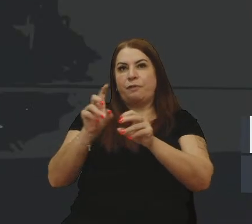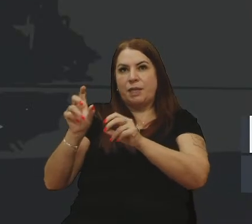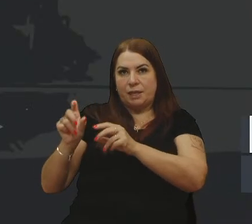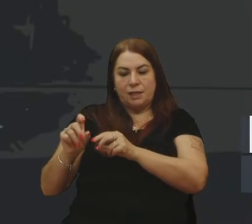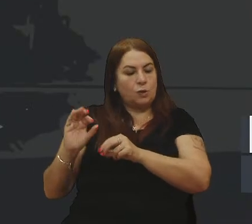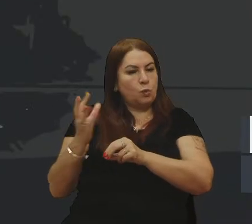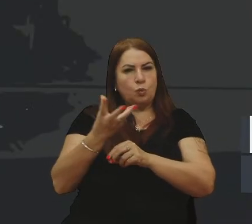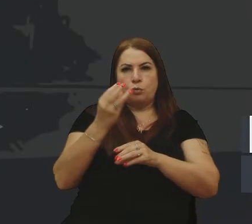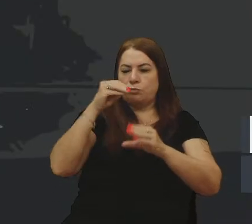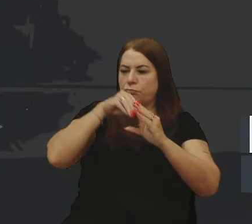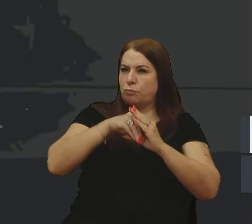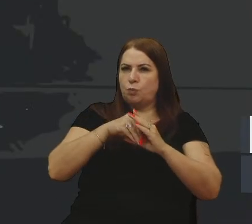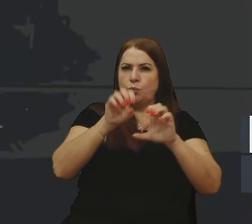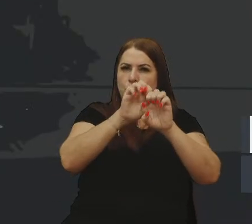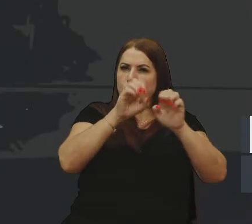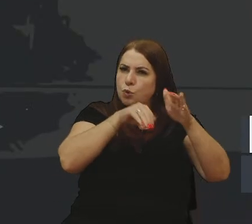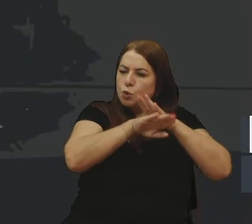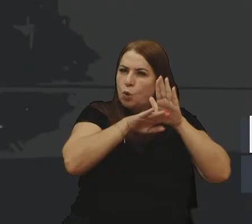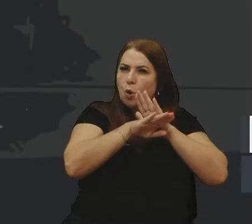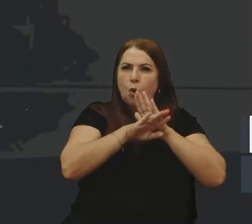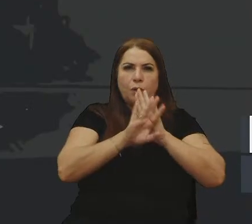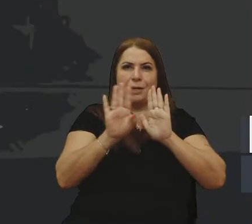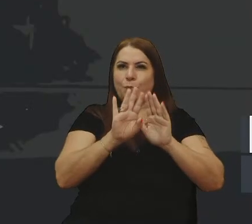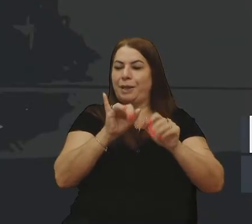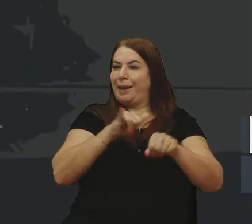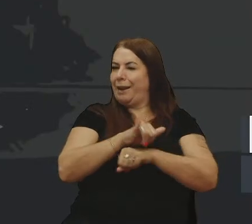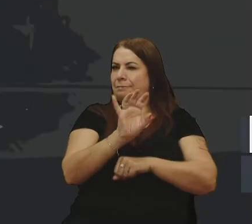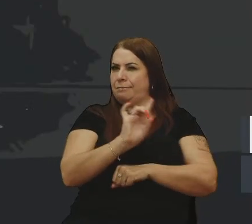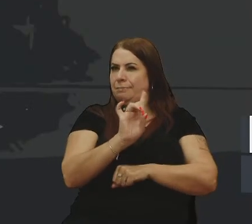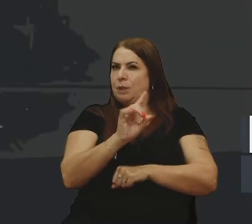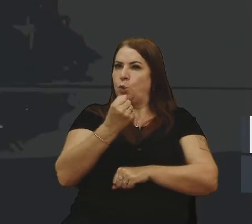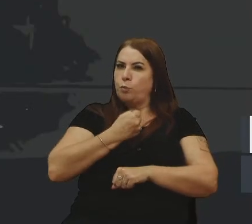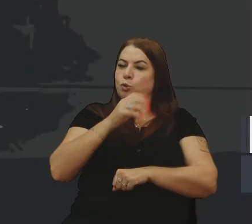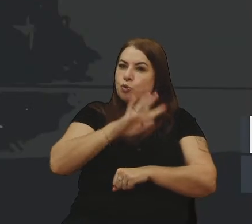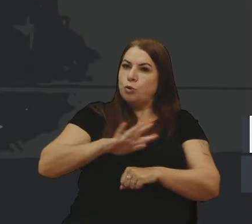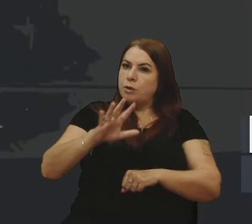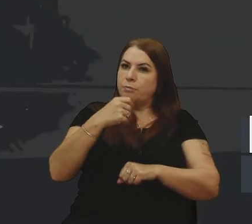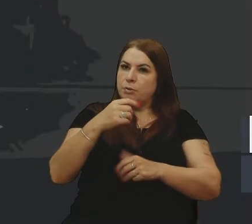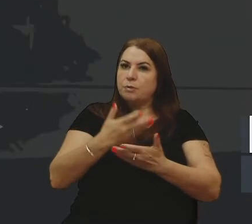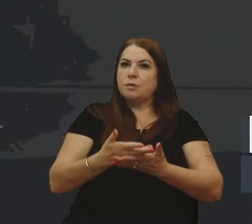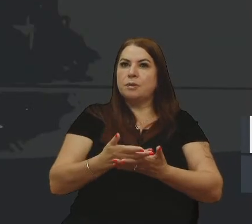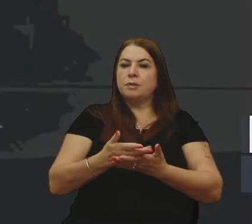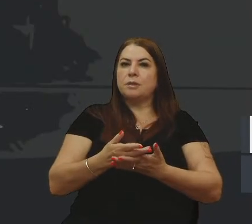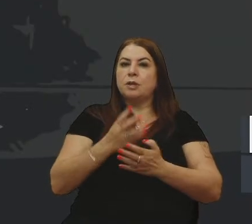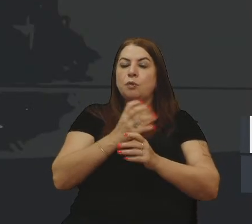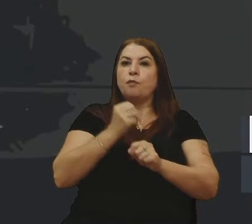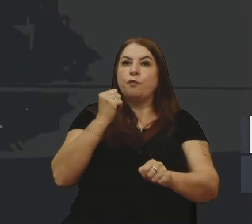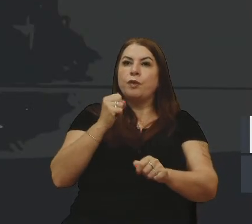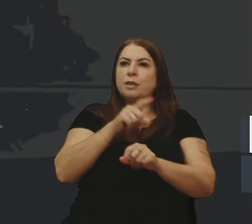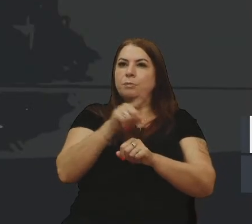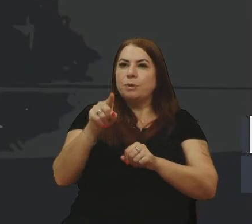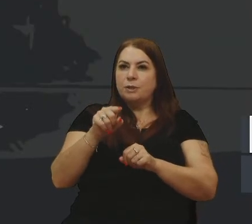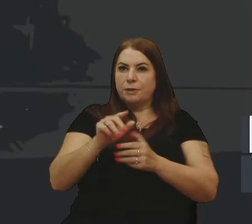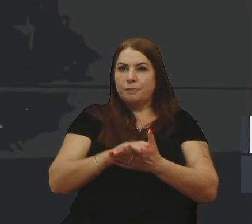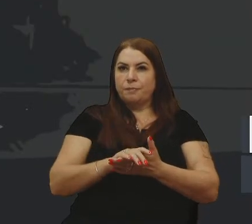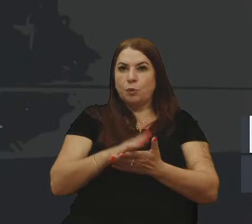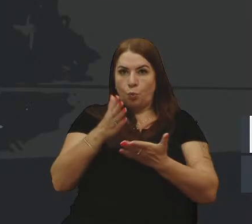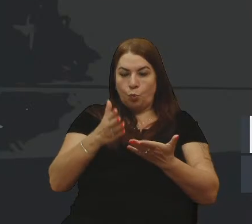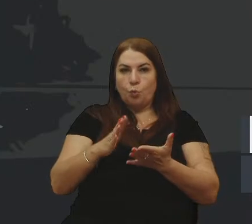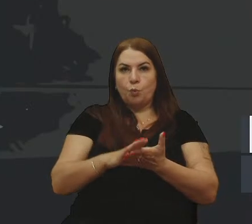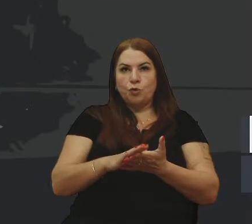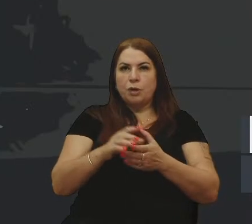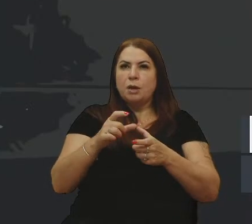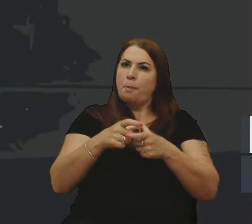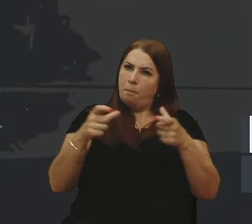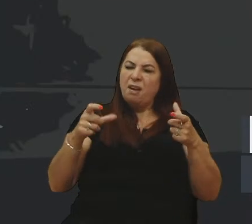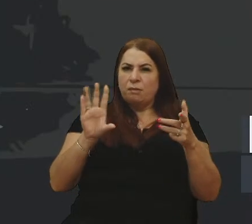Tá tudo incluso, estoque, não tem pegadinha. Esse é o número geral que a pessoa precisa. E o faturamento, só para vocês terem uma ideia, hoje a